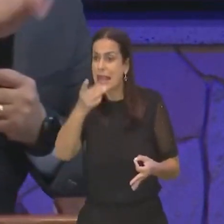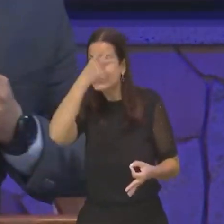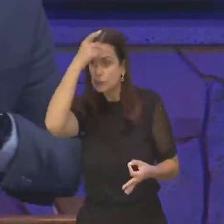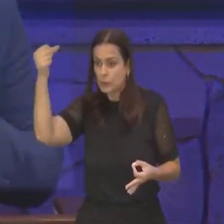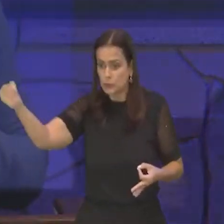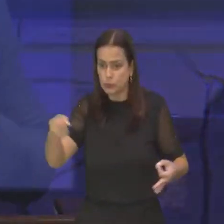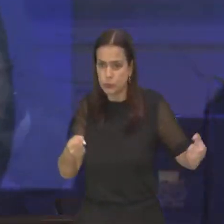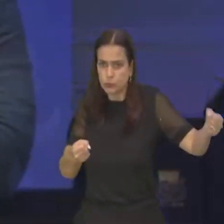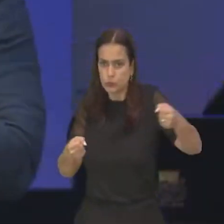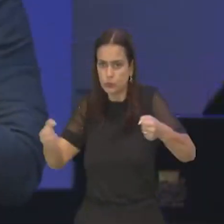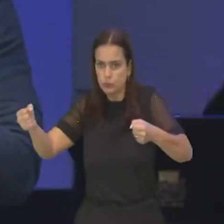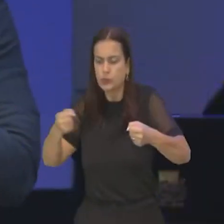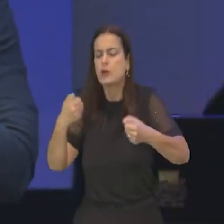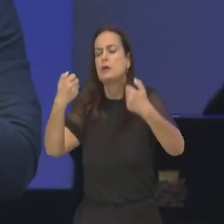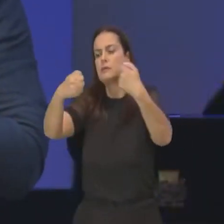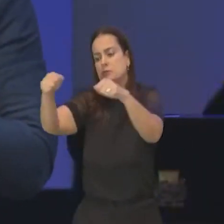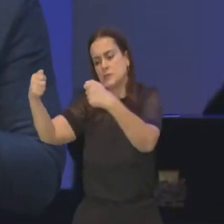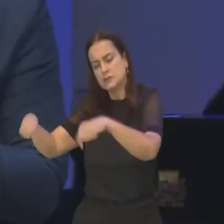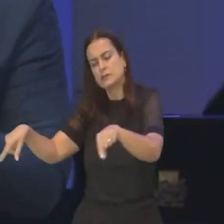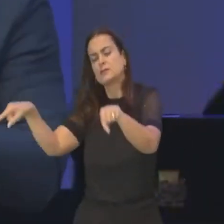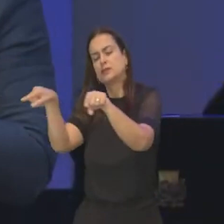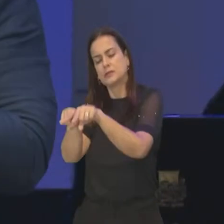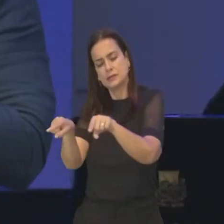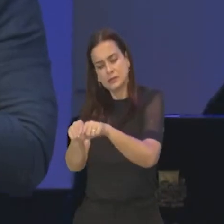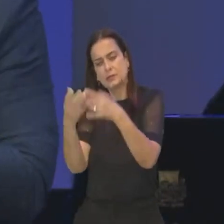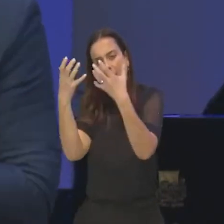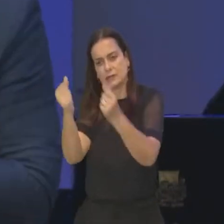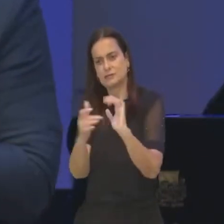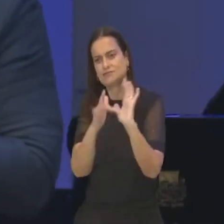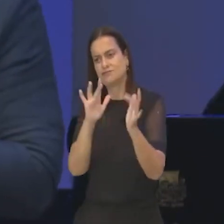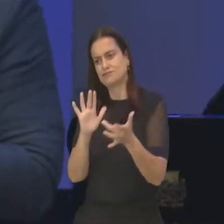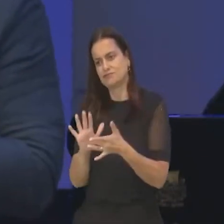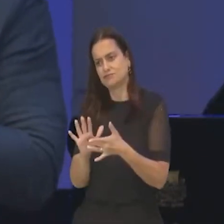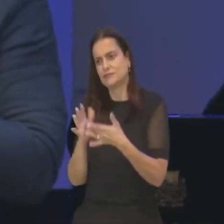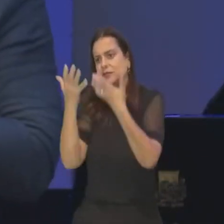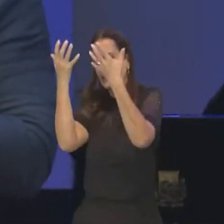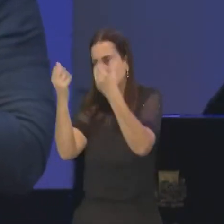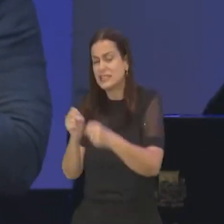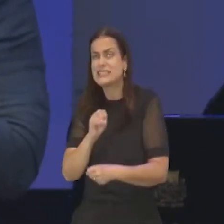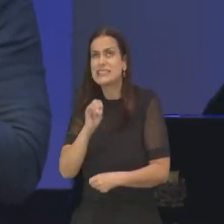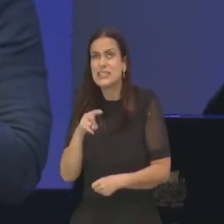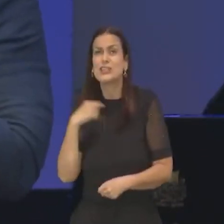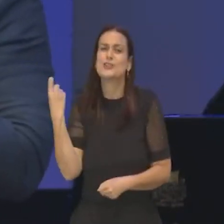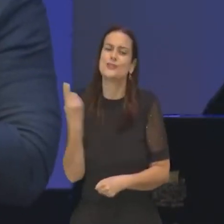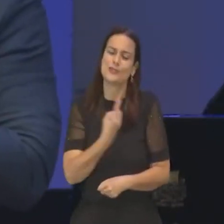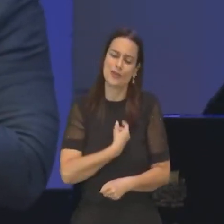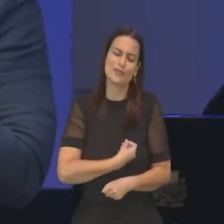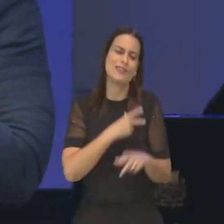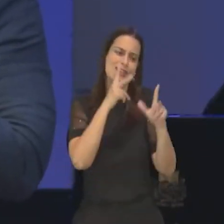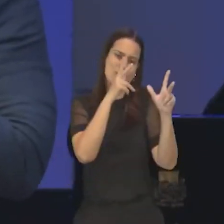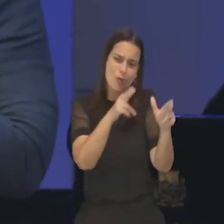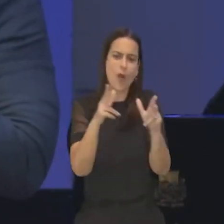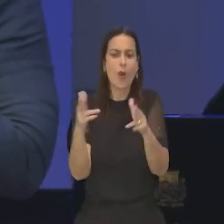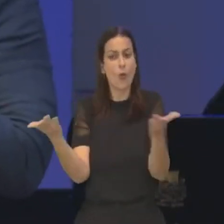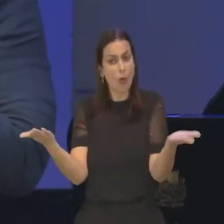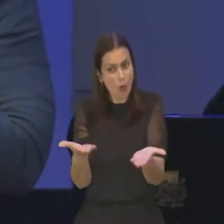pessoa ao seu redor precisava ser alcançada. Ah, se nós também vivêssemos assim.